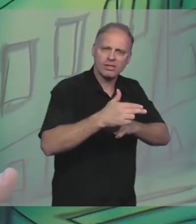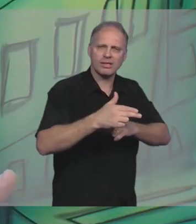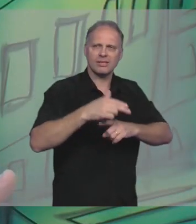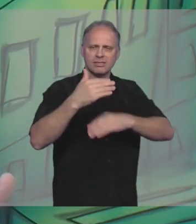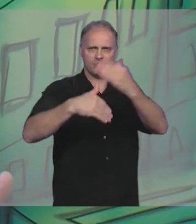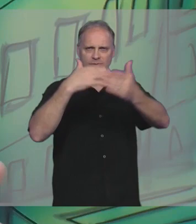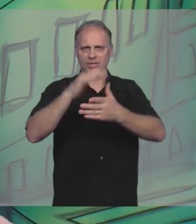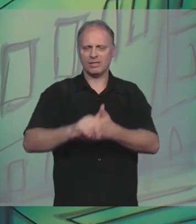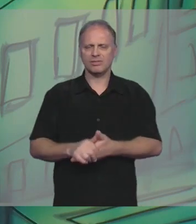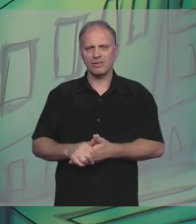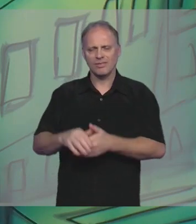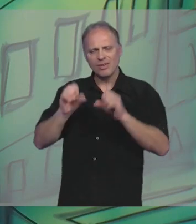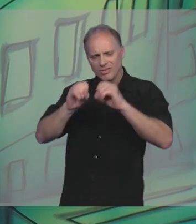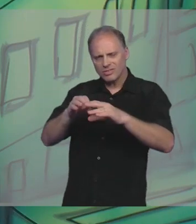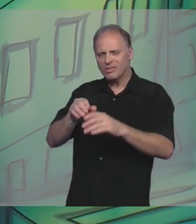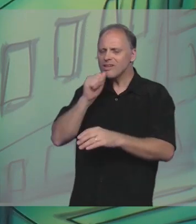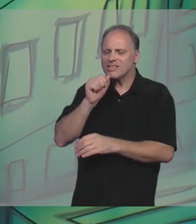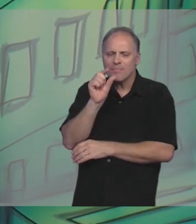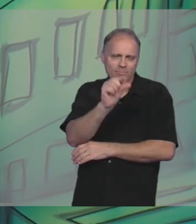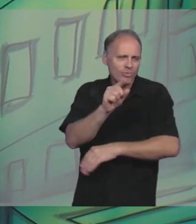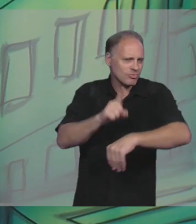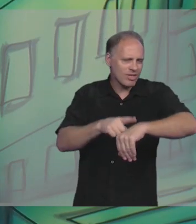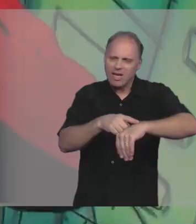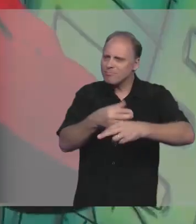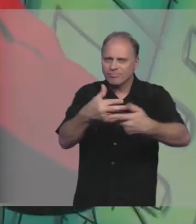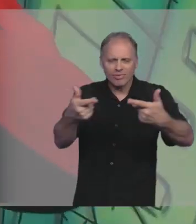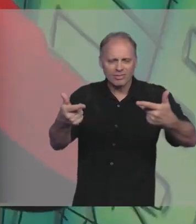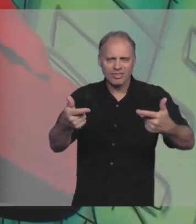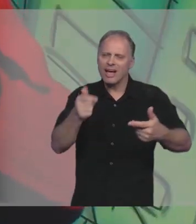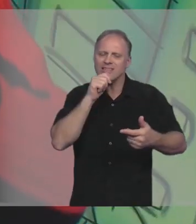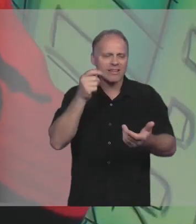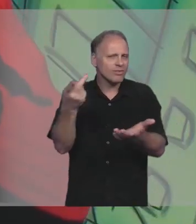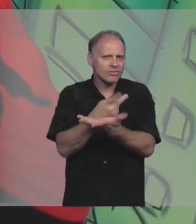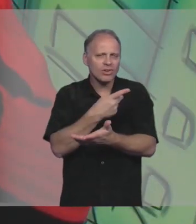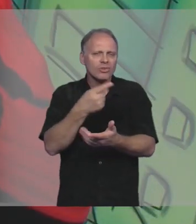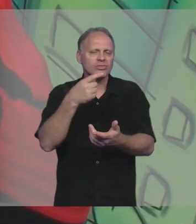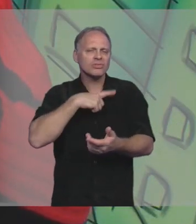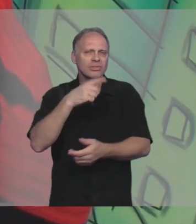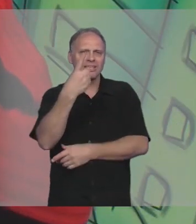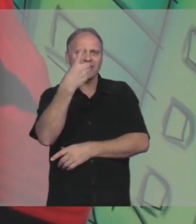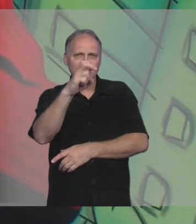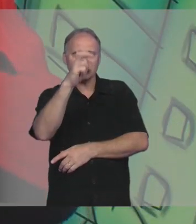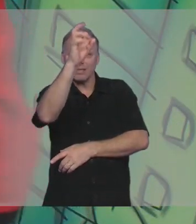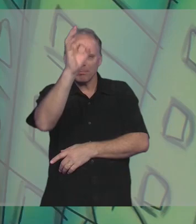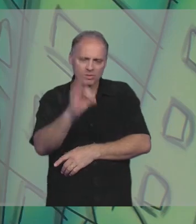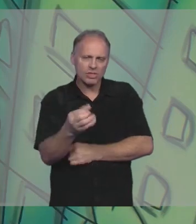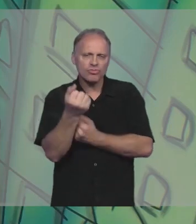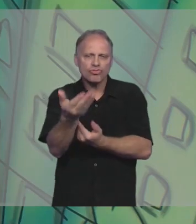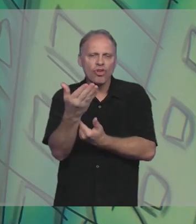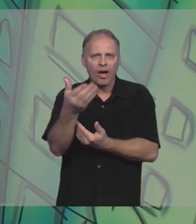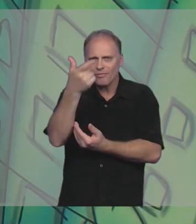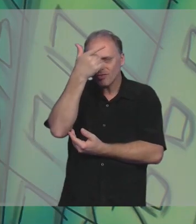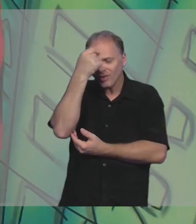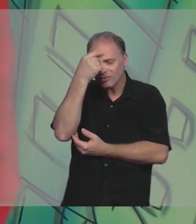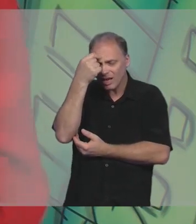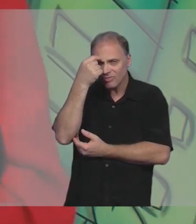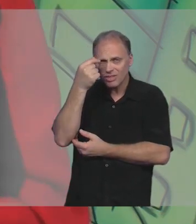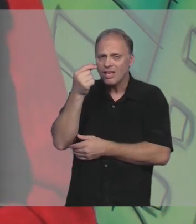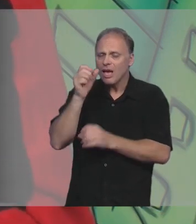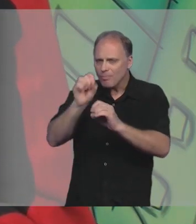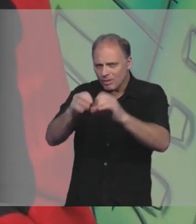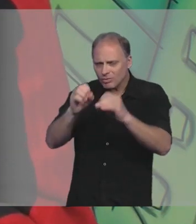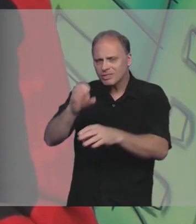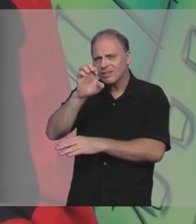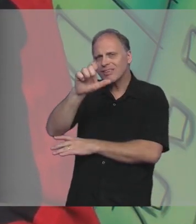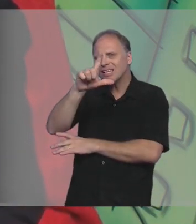anos atrás. Né? Ela nem ocorreu ainda, porque quando você tem apenas 15% de jovem na universidade, ainda é uma educação de elite. Ela